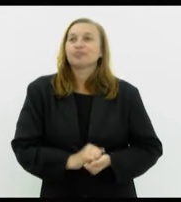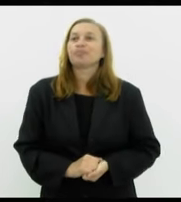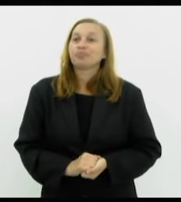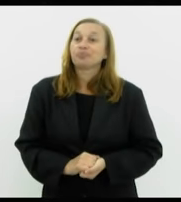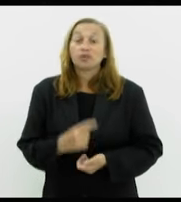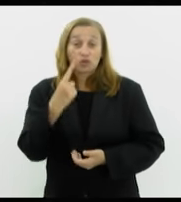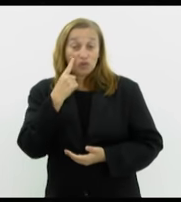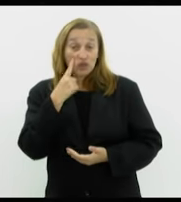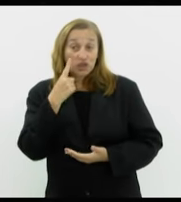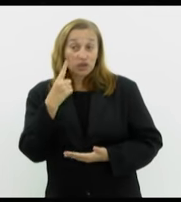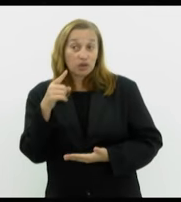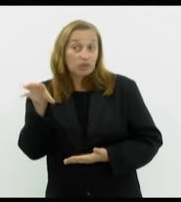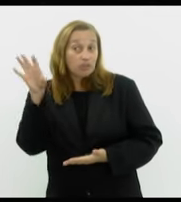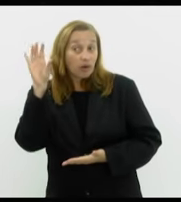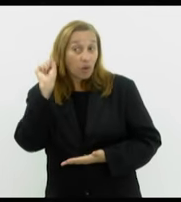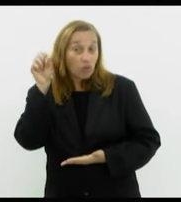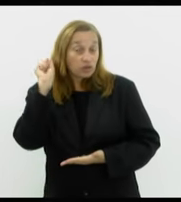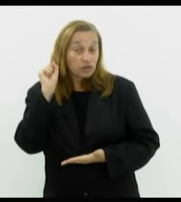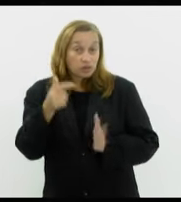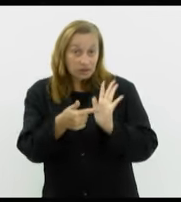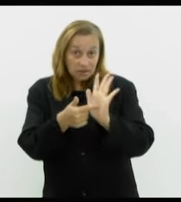pegar aqui o áudio.